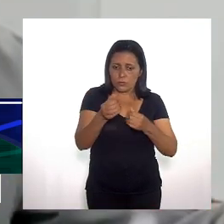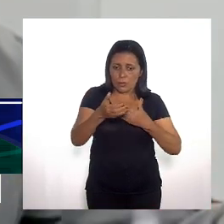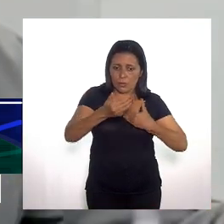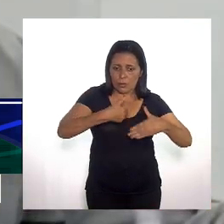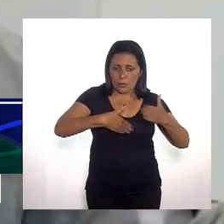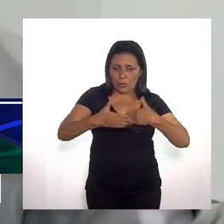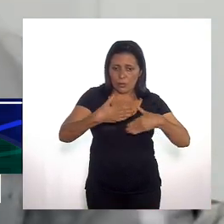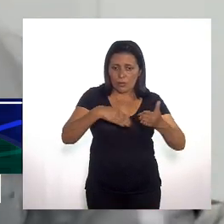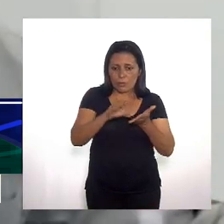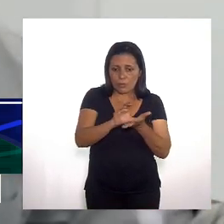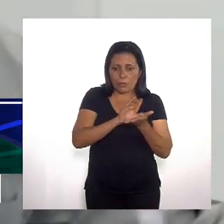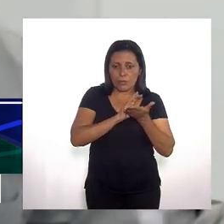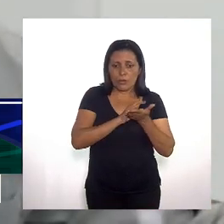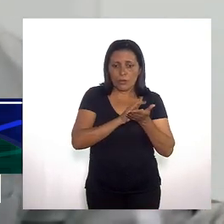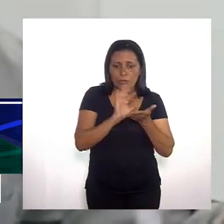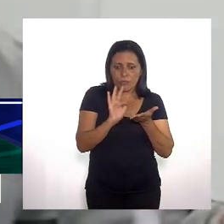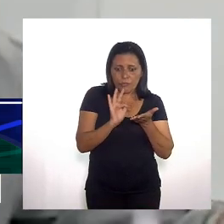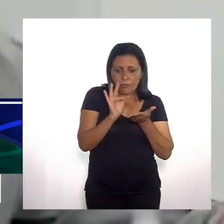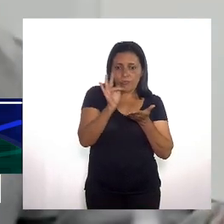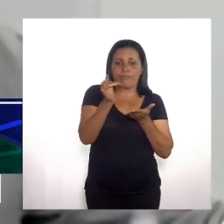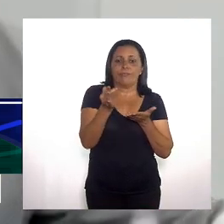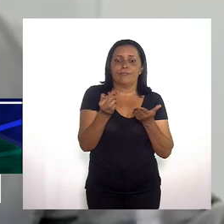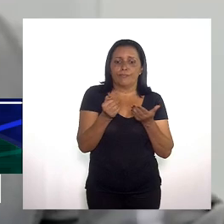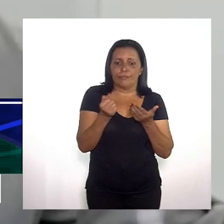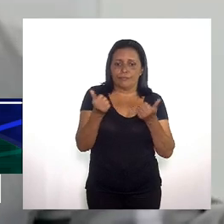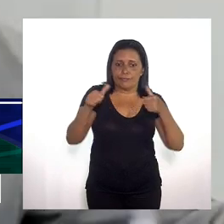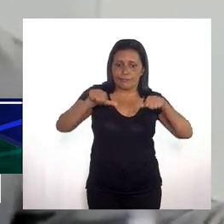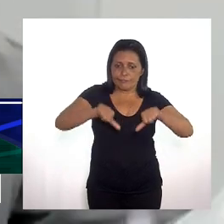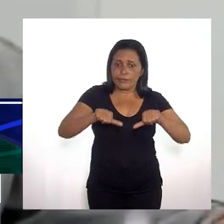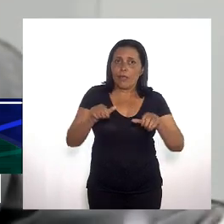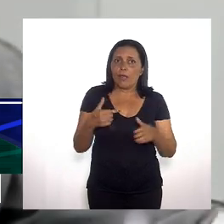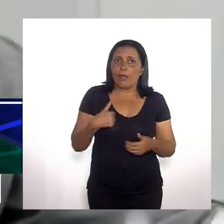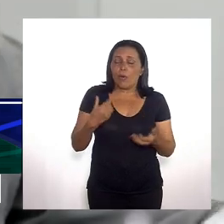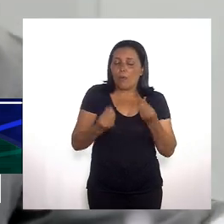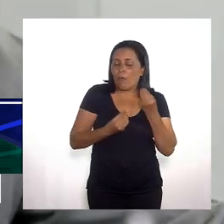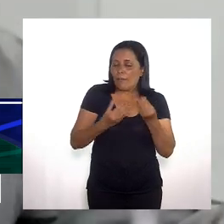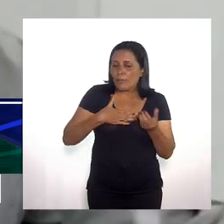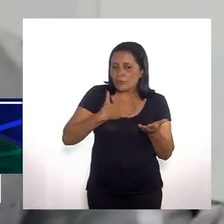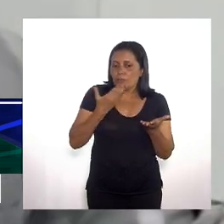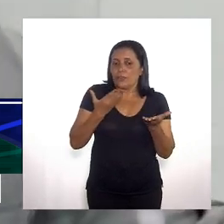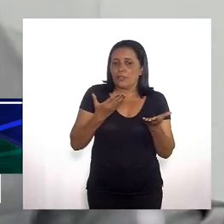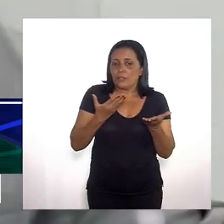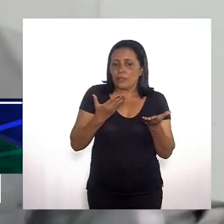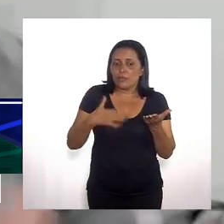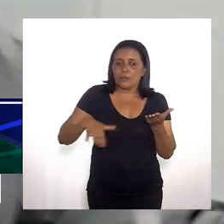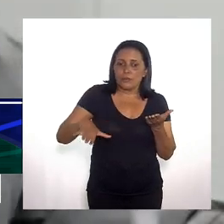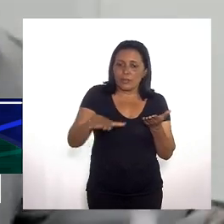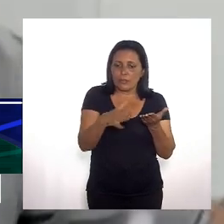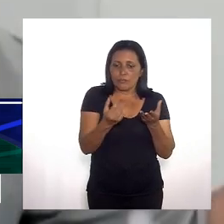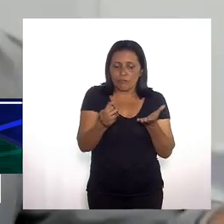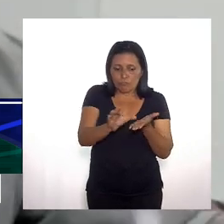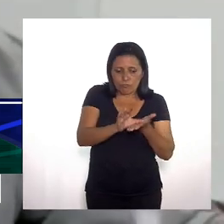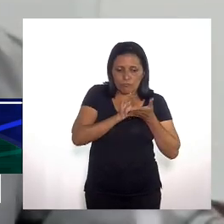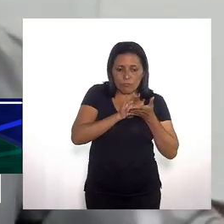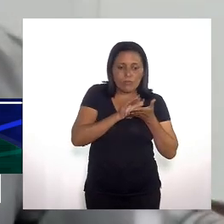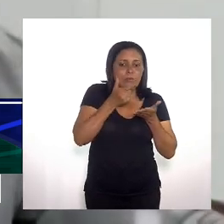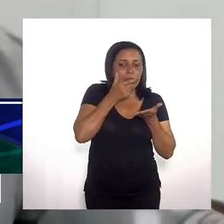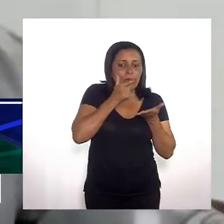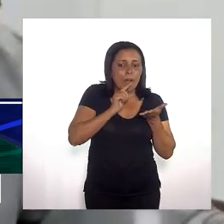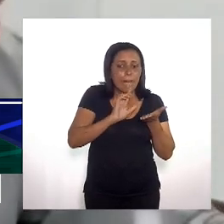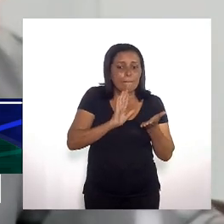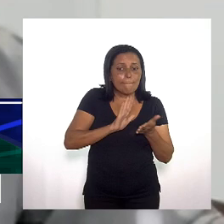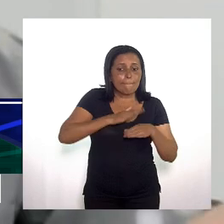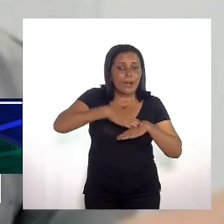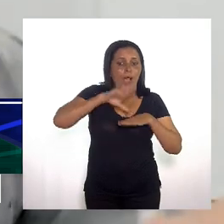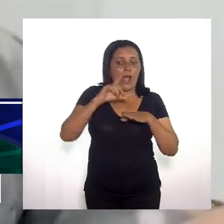sucessiva, a gente vai ter um superávit que nos surpreendeu, logo o fundo ganharia mais recursos. Só que quando o